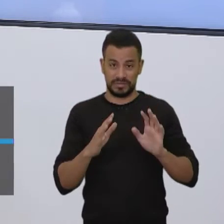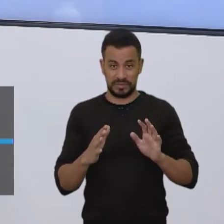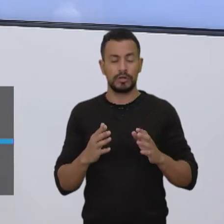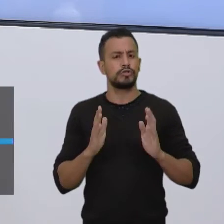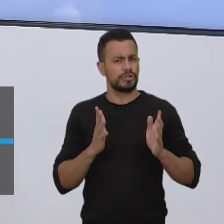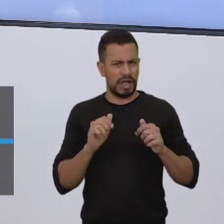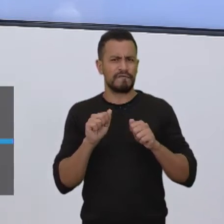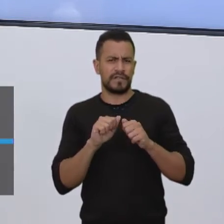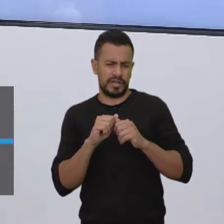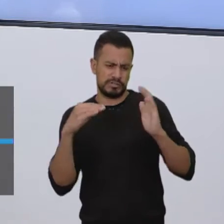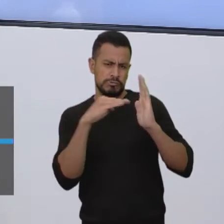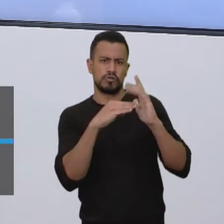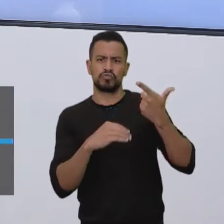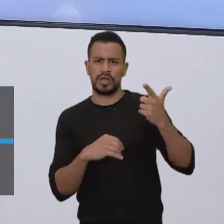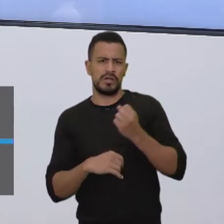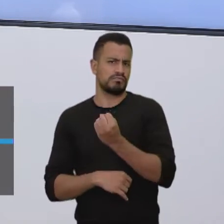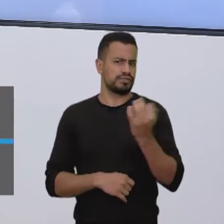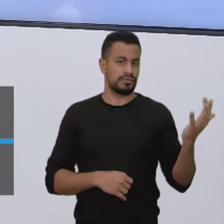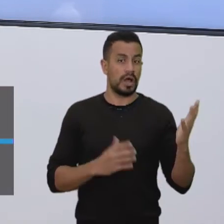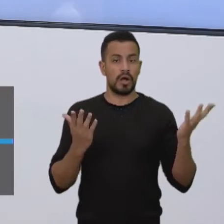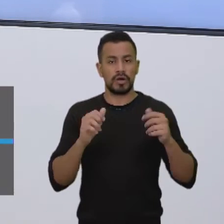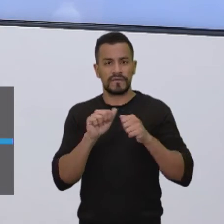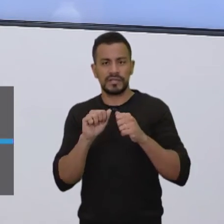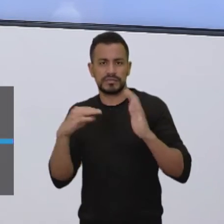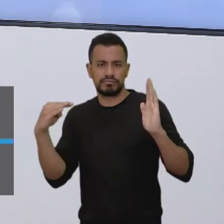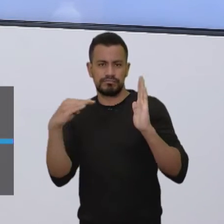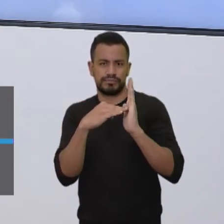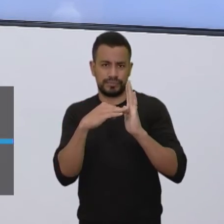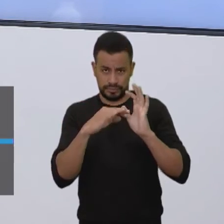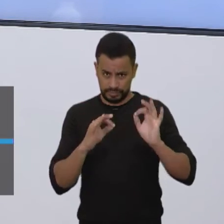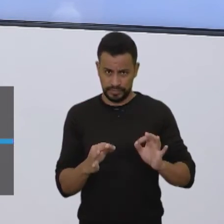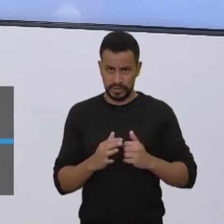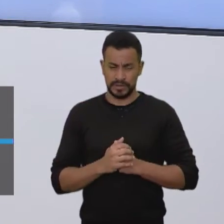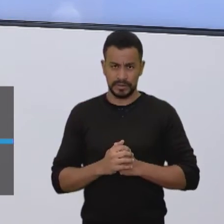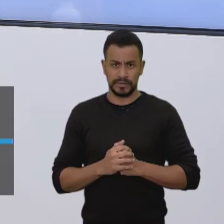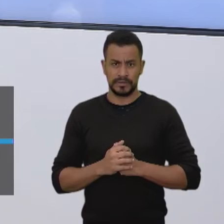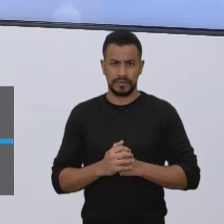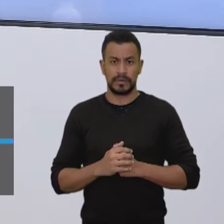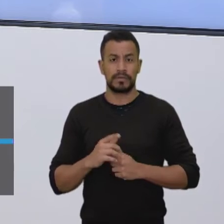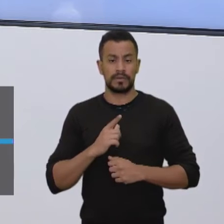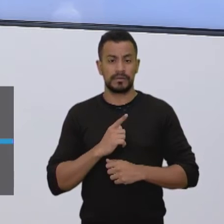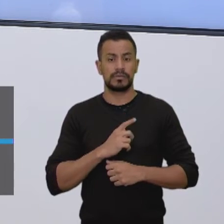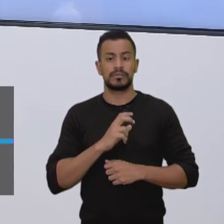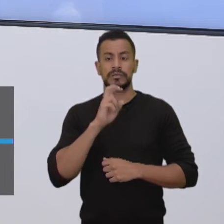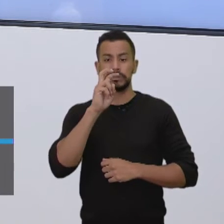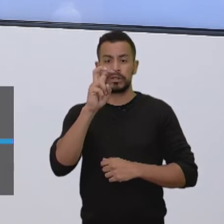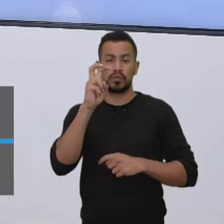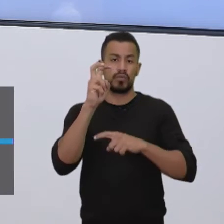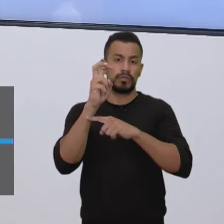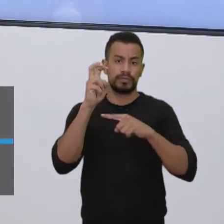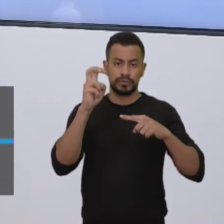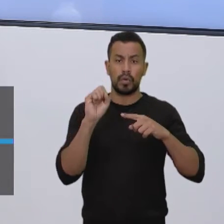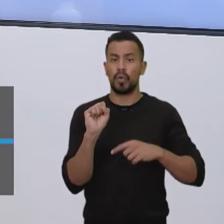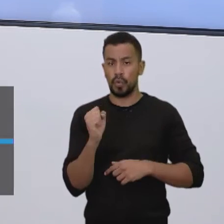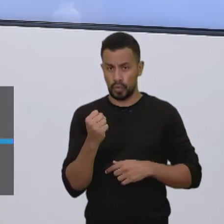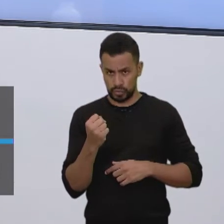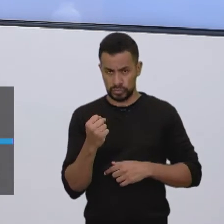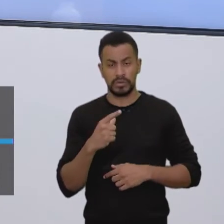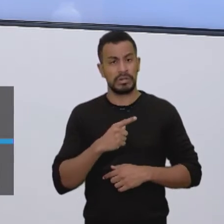fazer do decimal exato? Vamos lá. Então, a gente quer representar o decimal de 5/8. Então, a gente tem o número